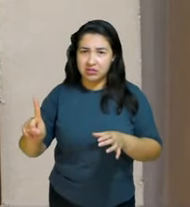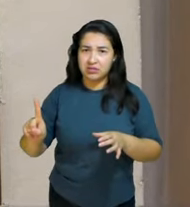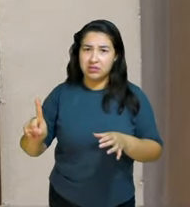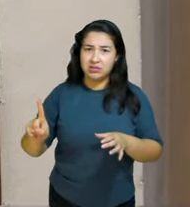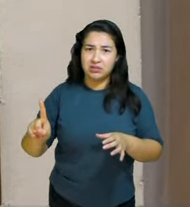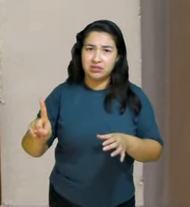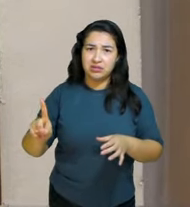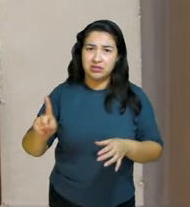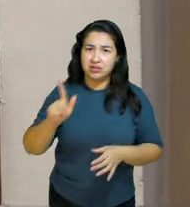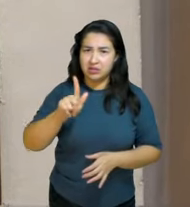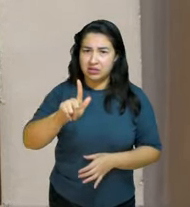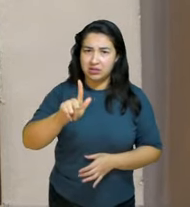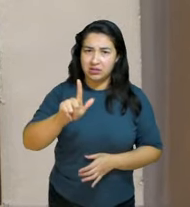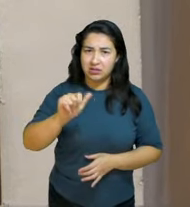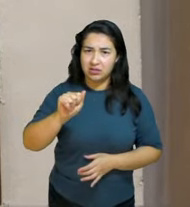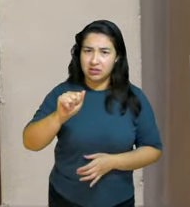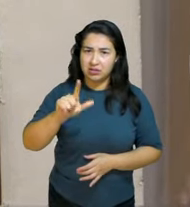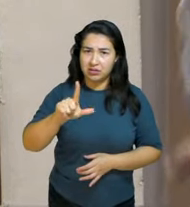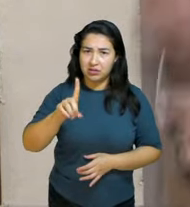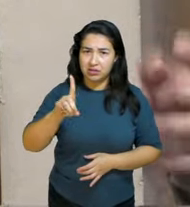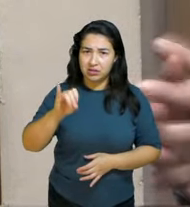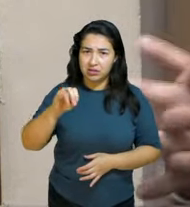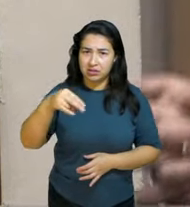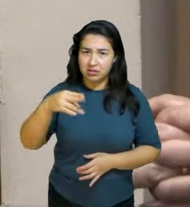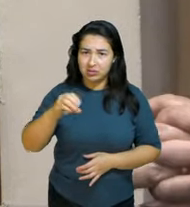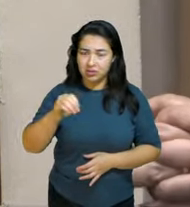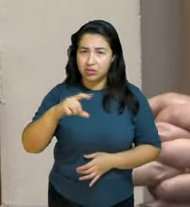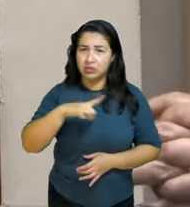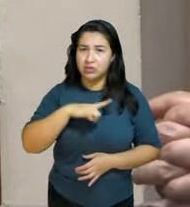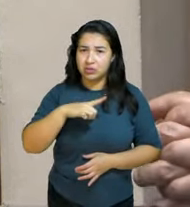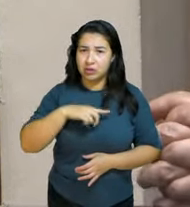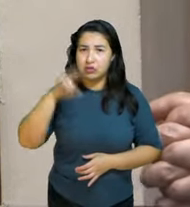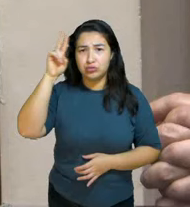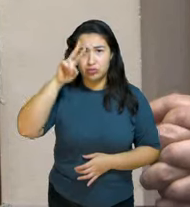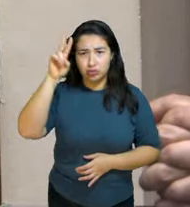do Galdino. Tem a sua história, assim